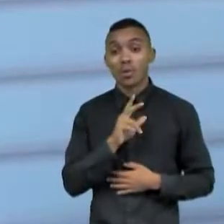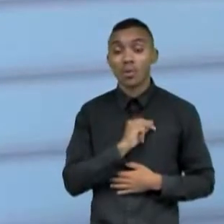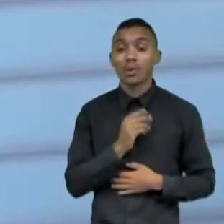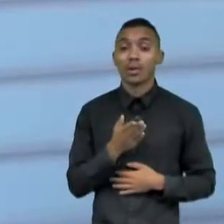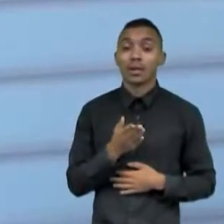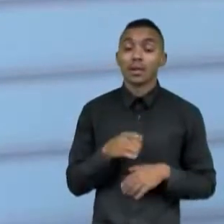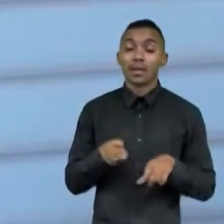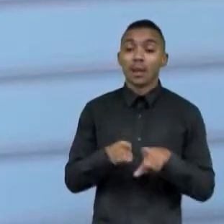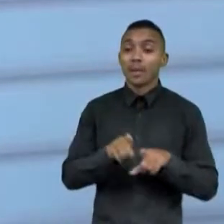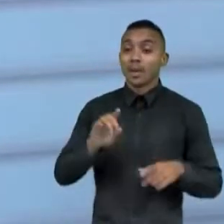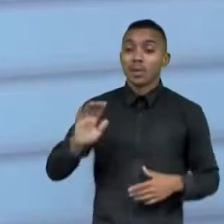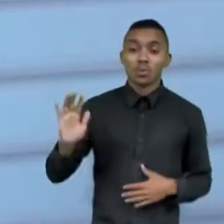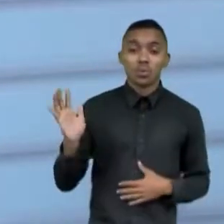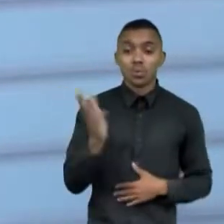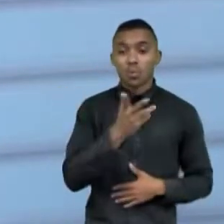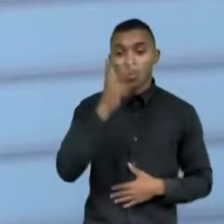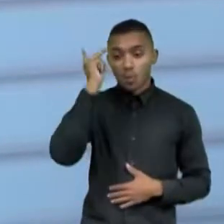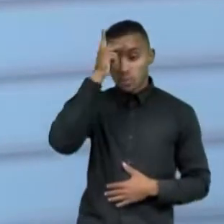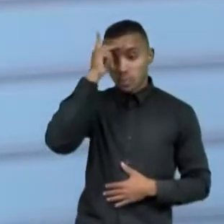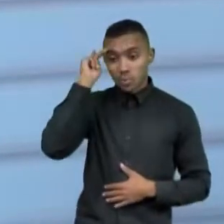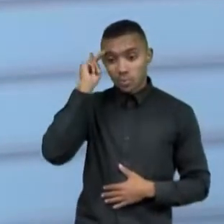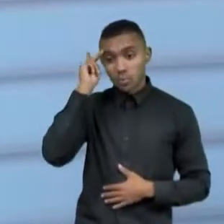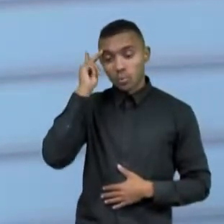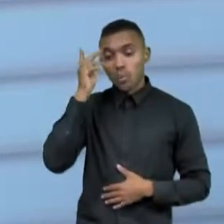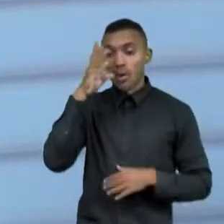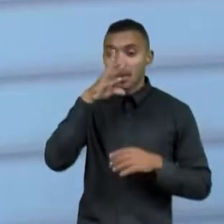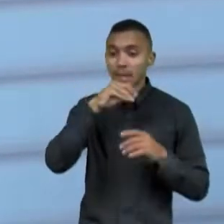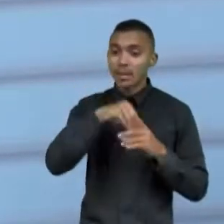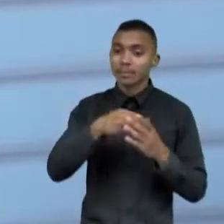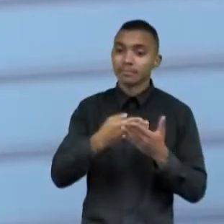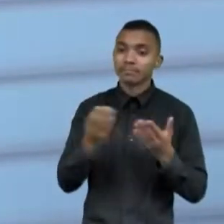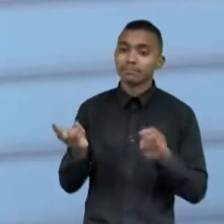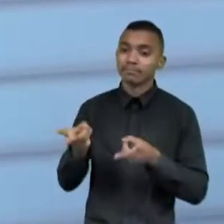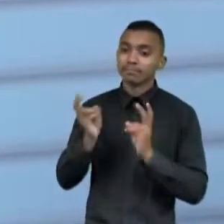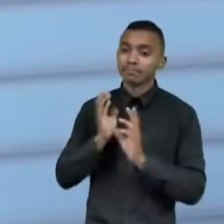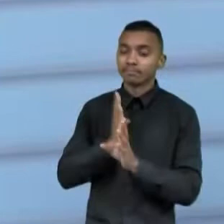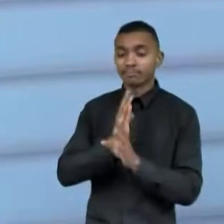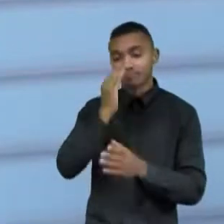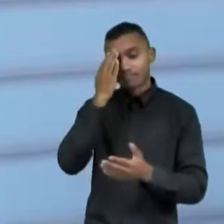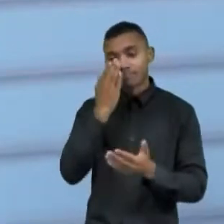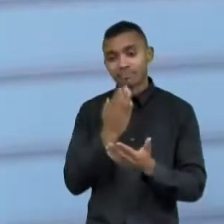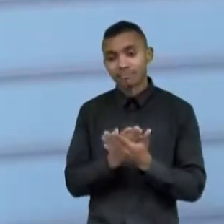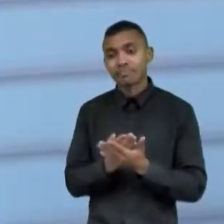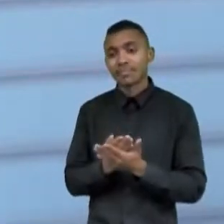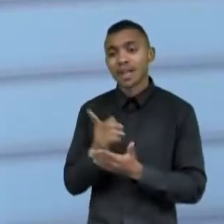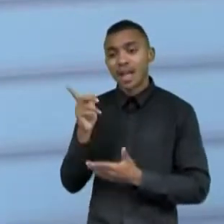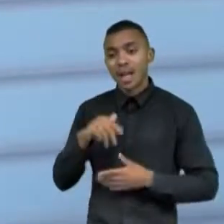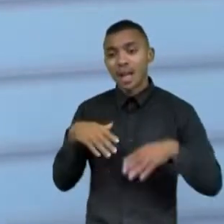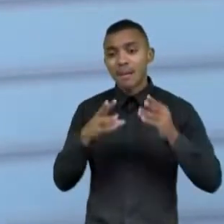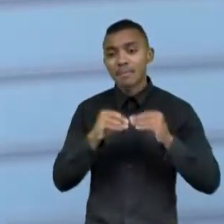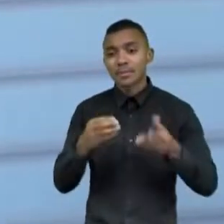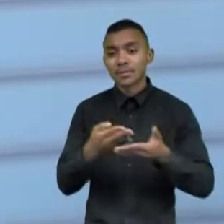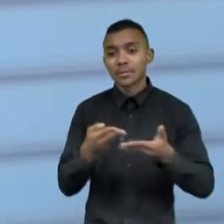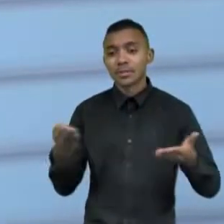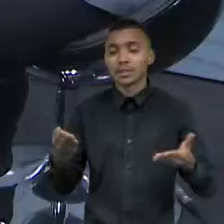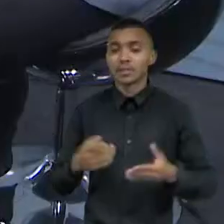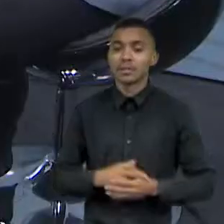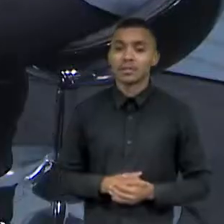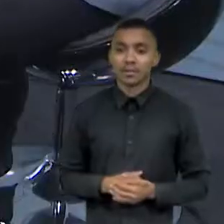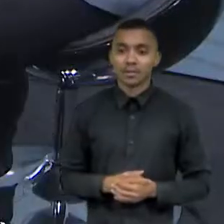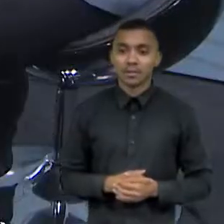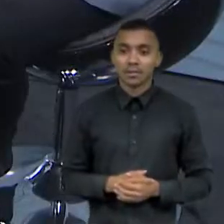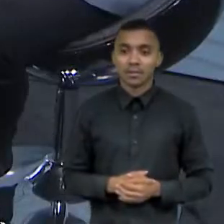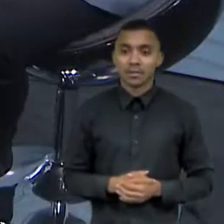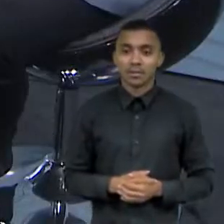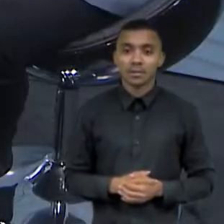todas as pessoas que ficarem a par dessa situação, porque eu acho que ela fere muitas pessoas. Não, né? Negros, os negros aqui talvez não